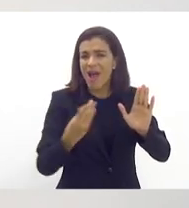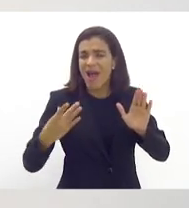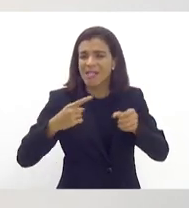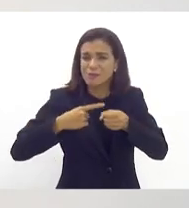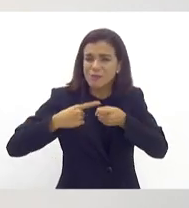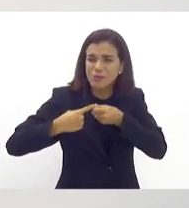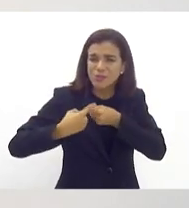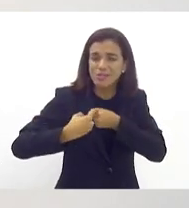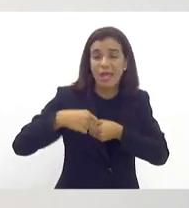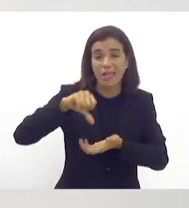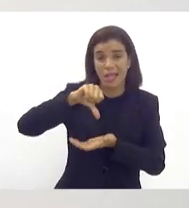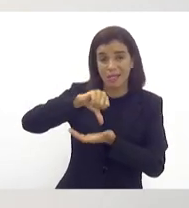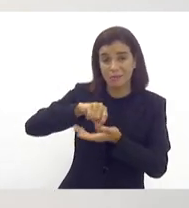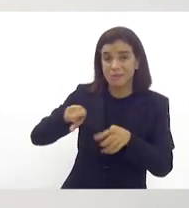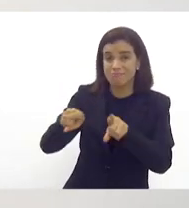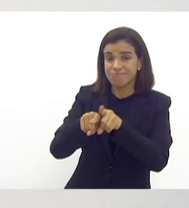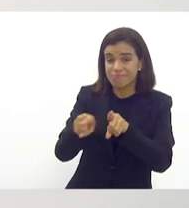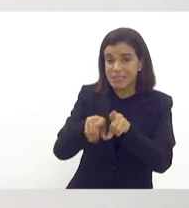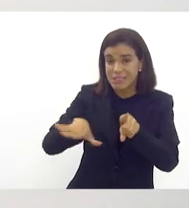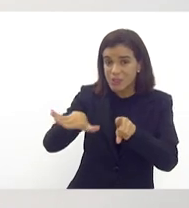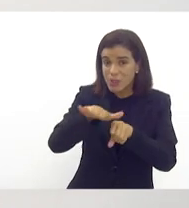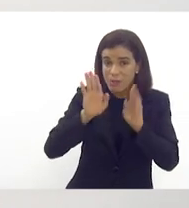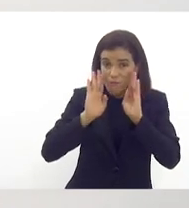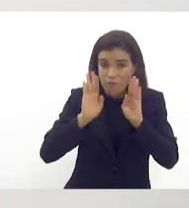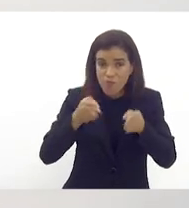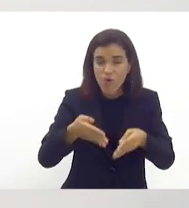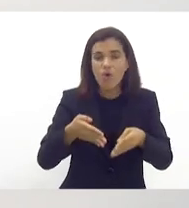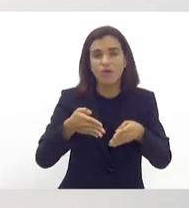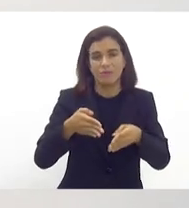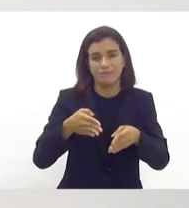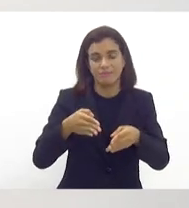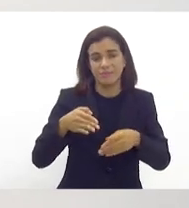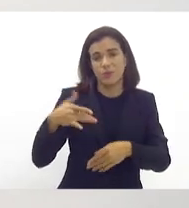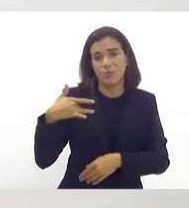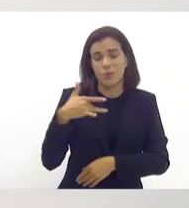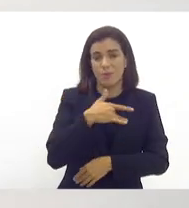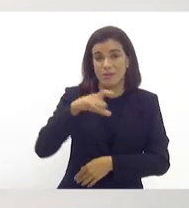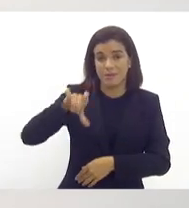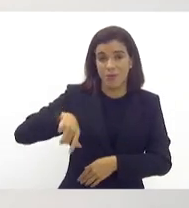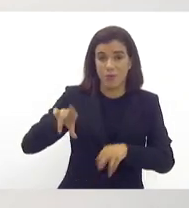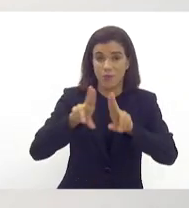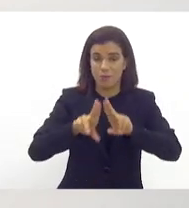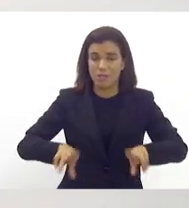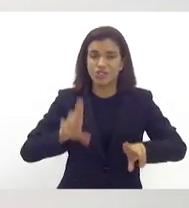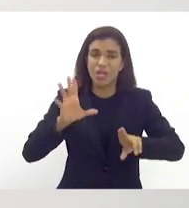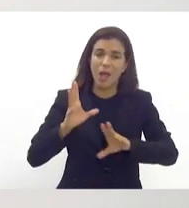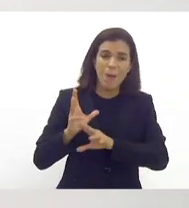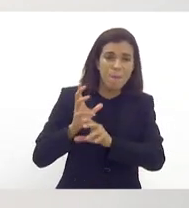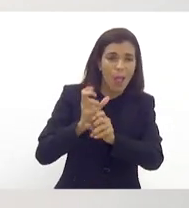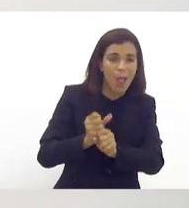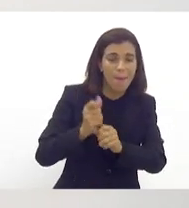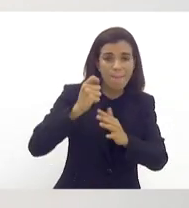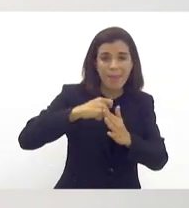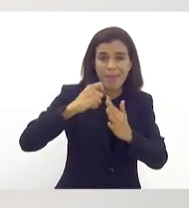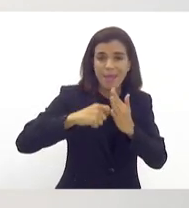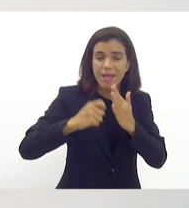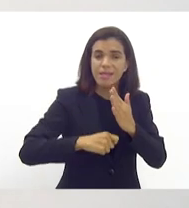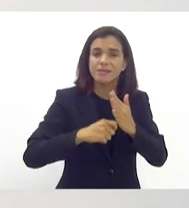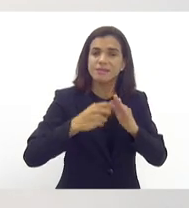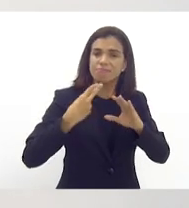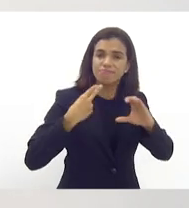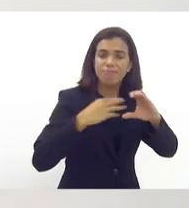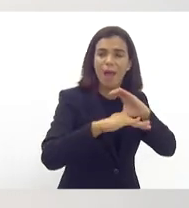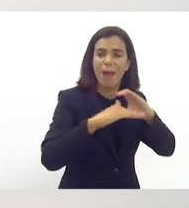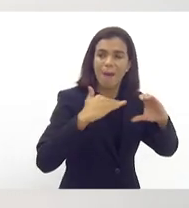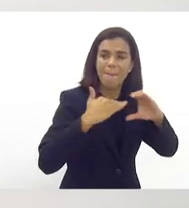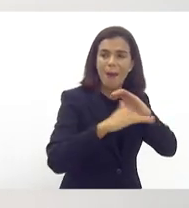Janeiro e na capital dessa situação específica do plano de saúde da Unimed que estava já alguns meses notificando